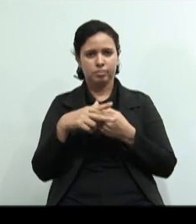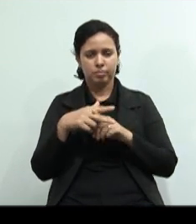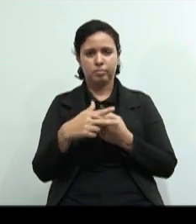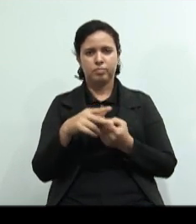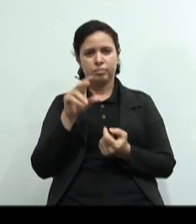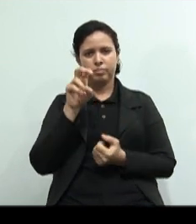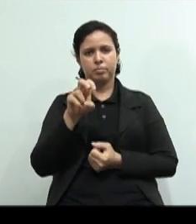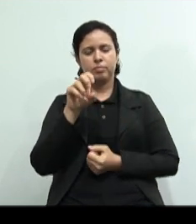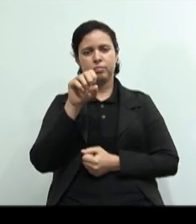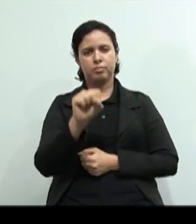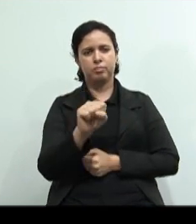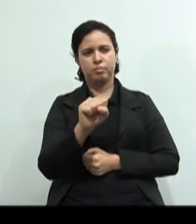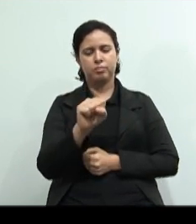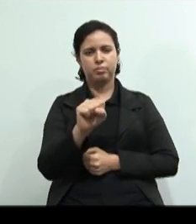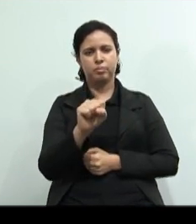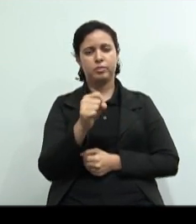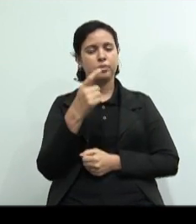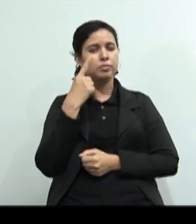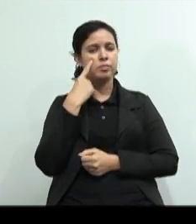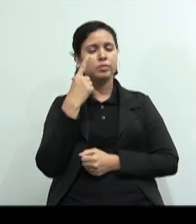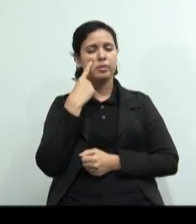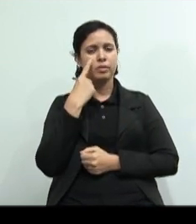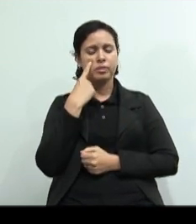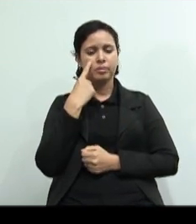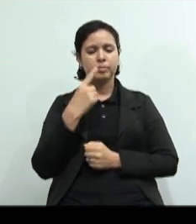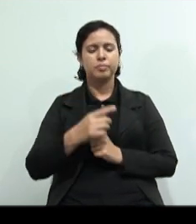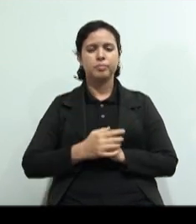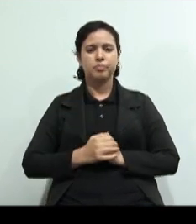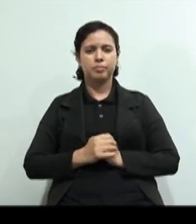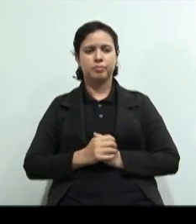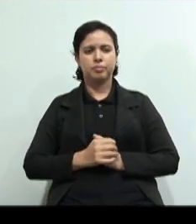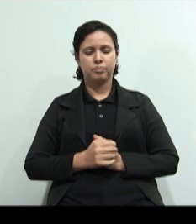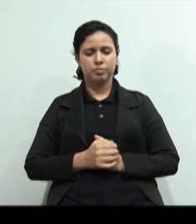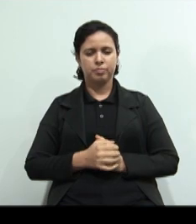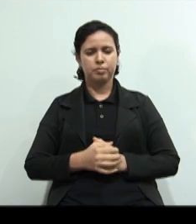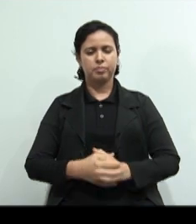5S? Vamos ver se o pessoal respondeu.